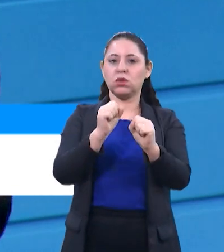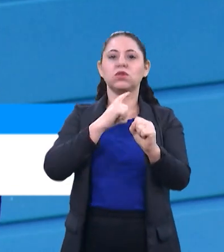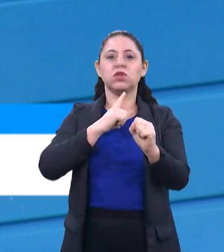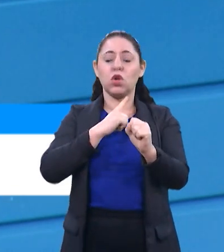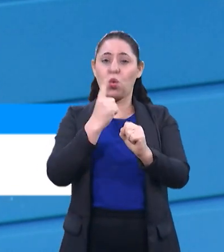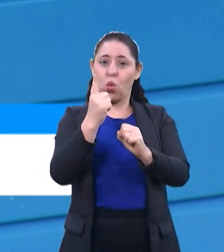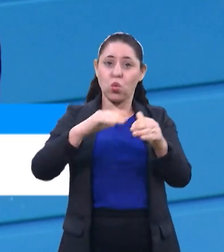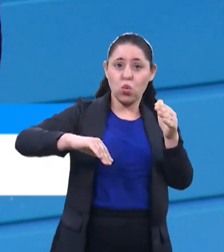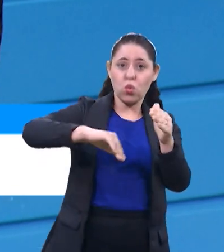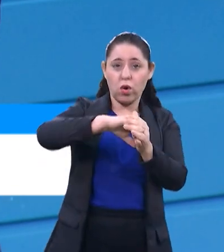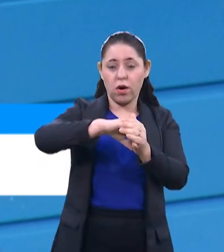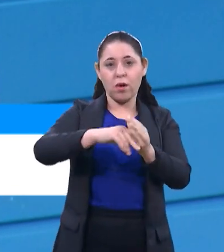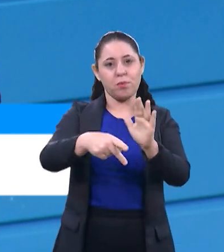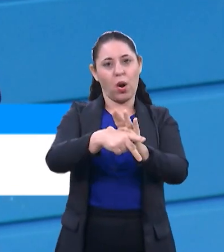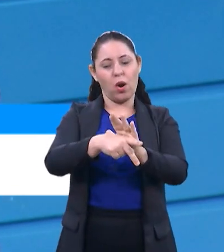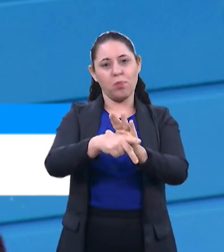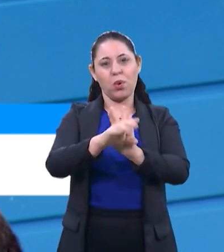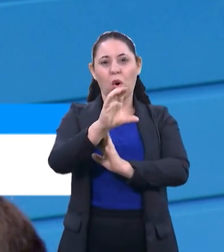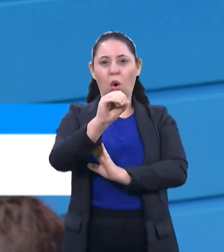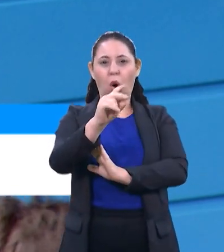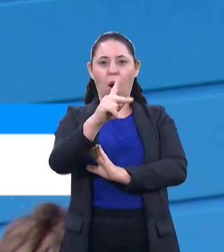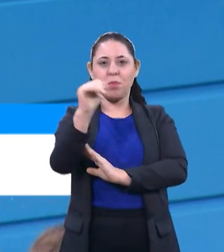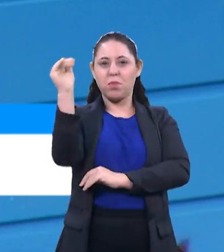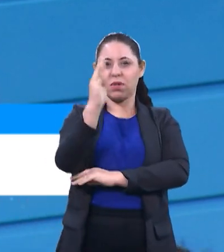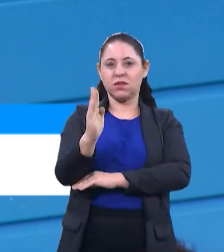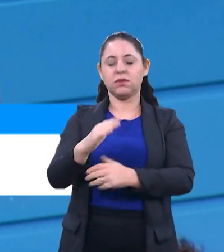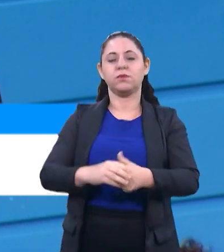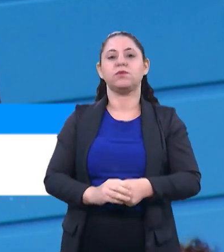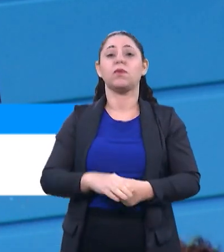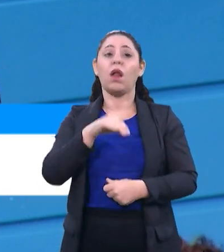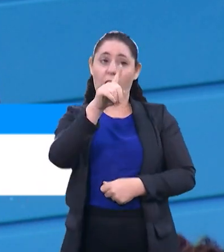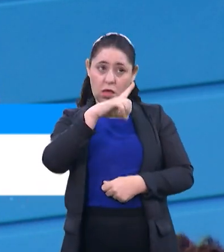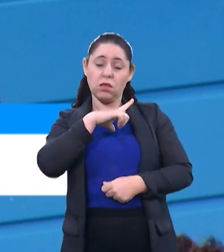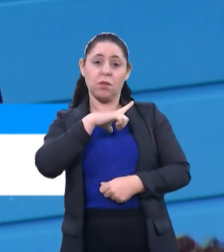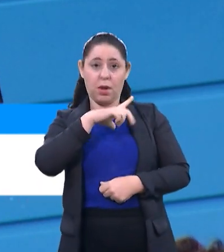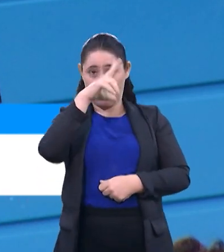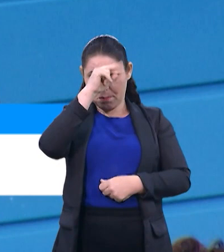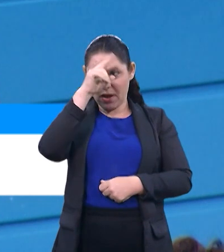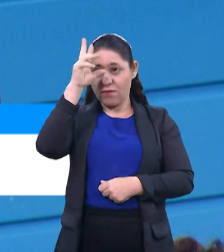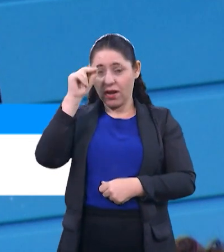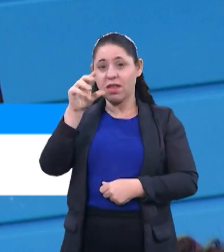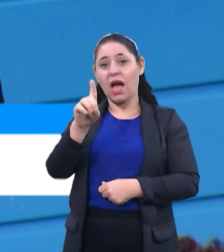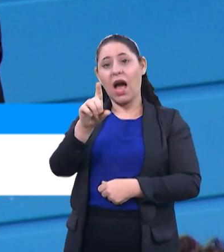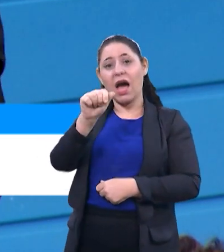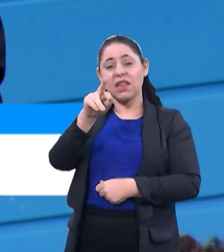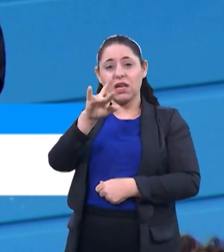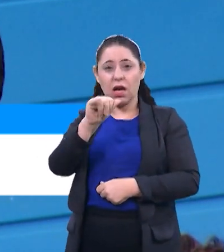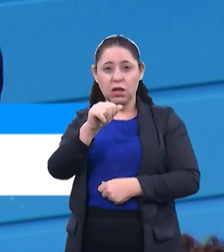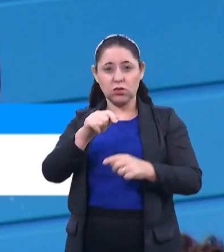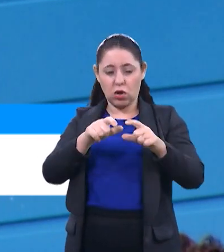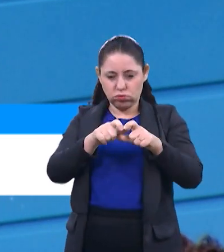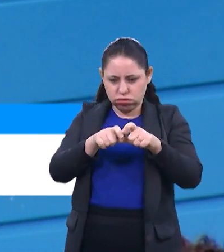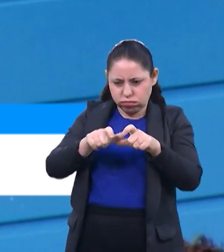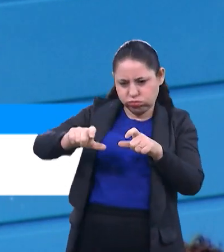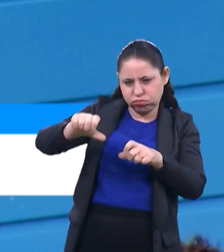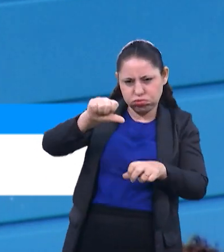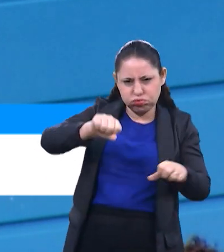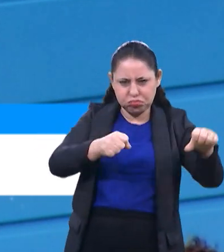rodada aqui da Copa do Brasil. Nós temos lá, deputado Zeca, construído pela prefeita Adriane Lopes, a